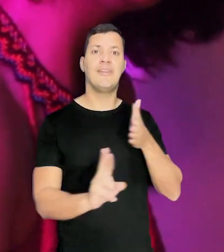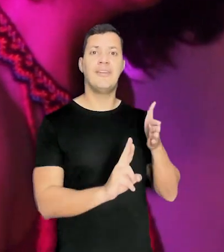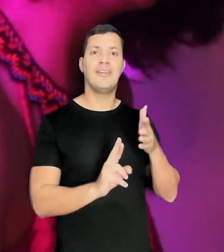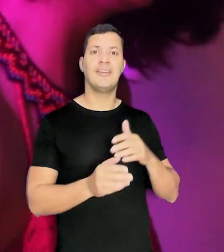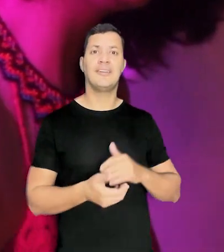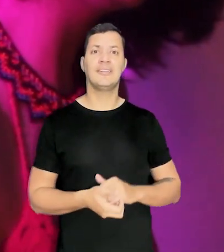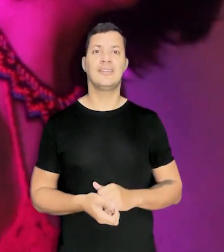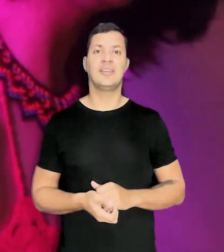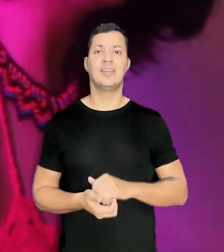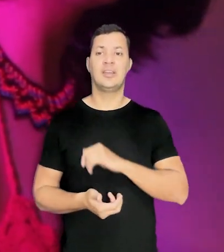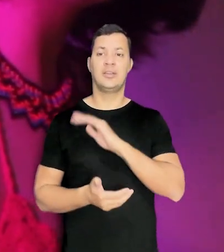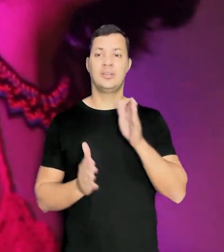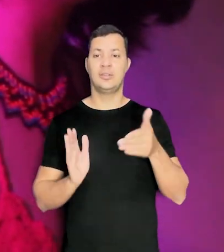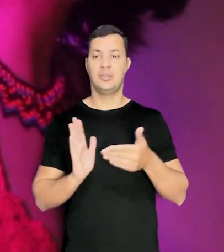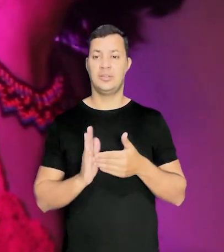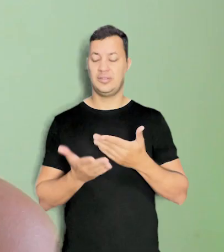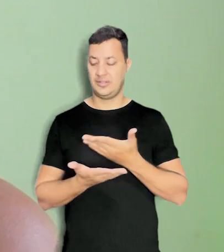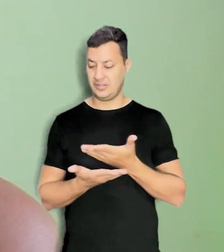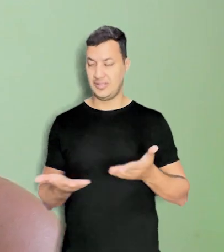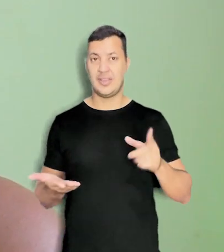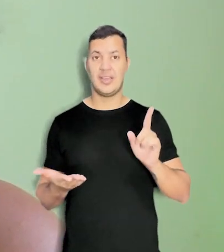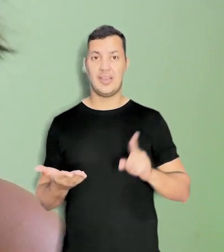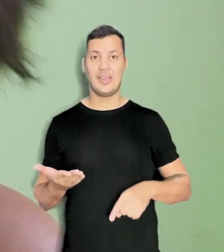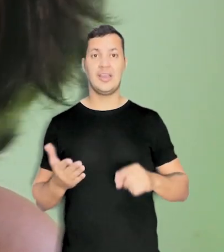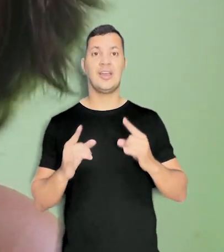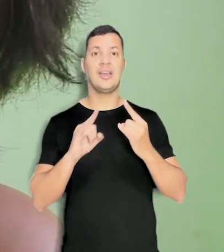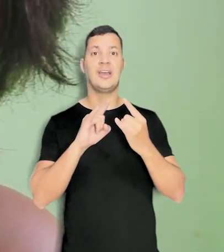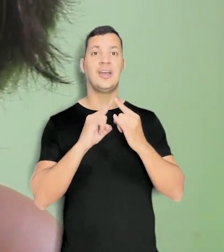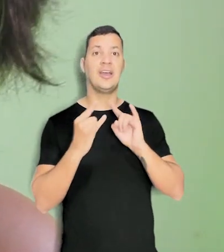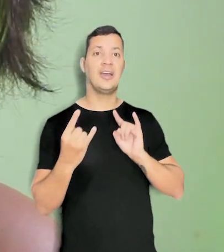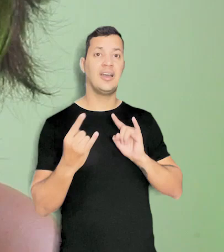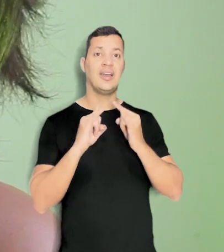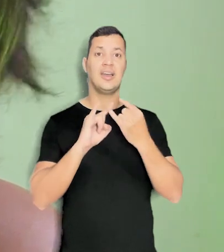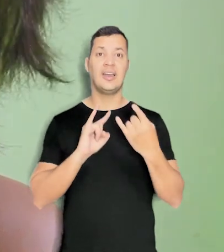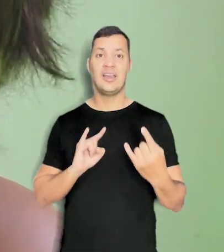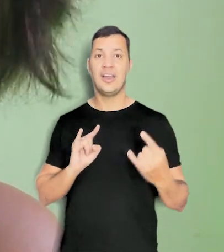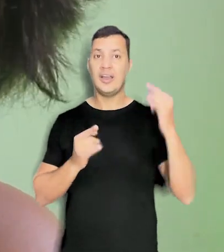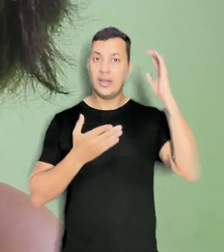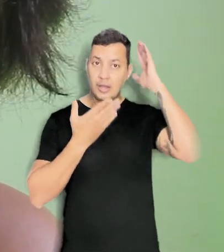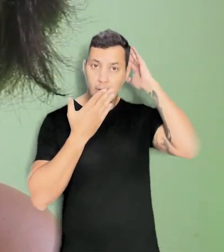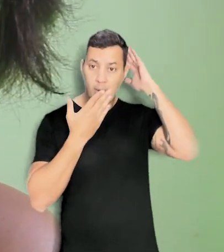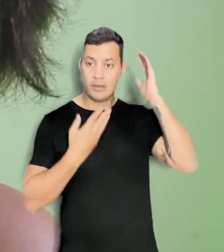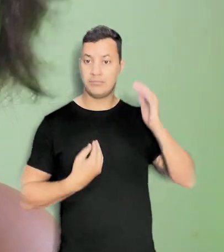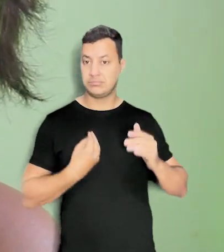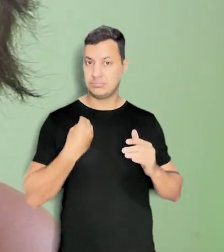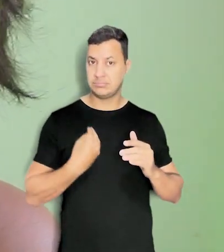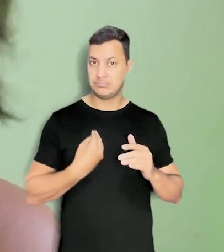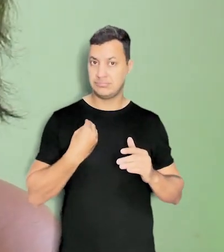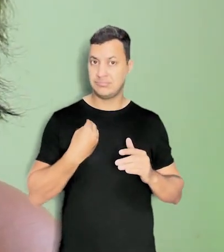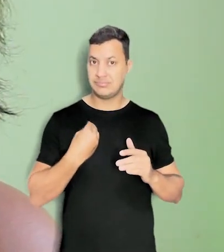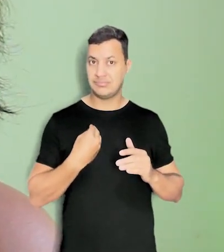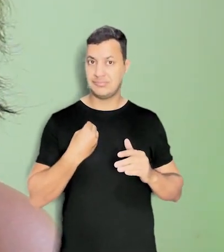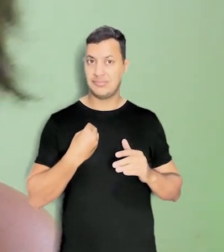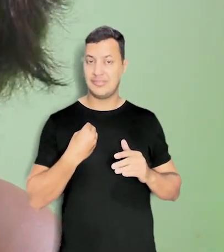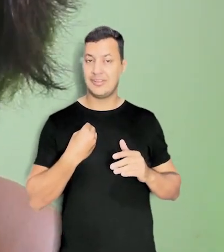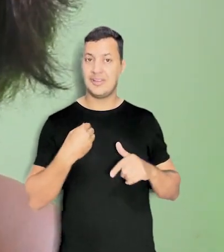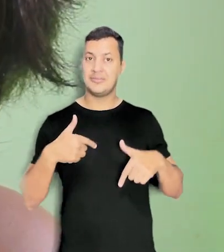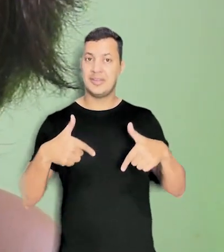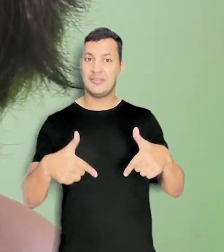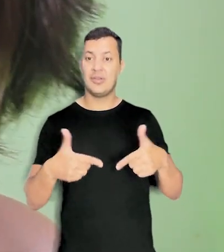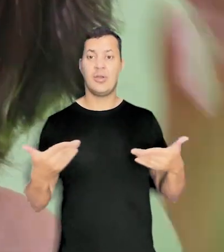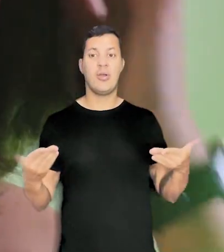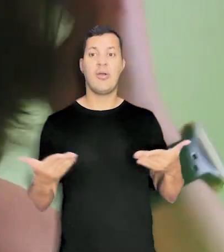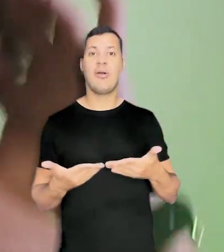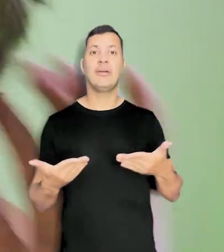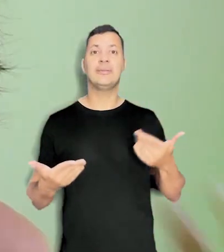Isso aqui tudo era uma aldeia, né? Então, pessoas viviam aqui, indígenas habitavam a nossa terra. E hoje em dia a